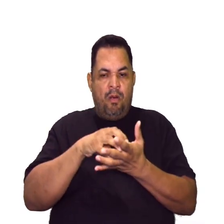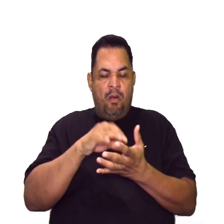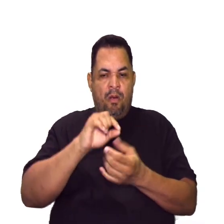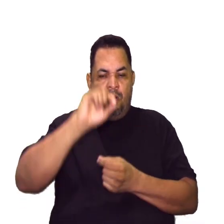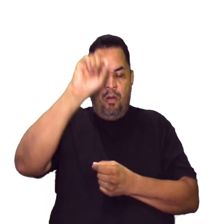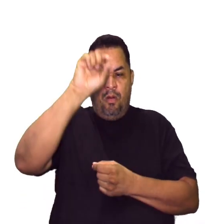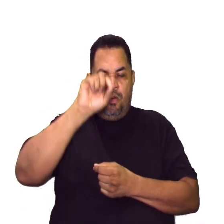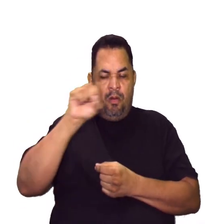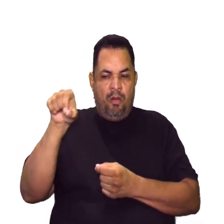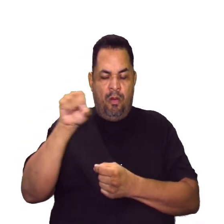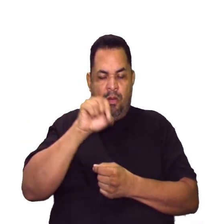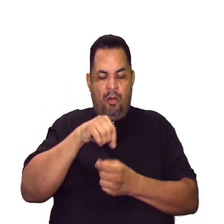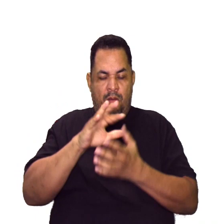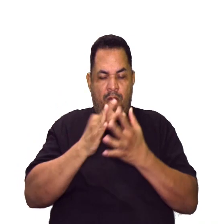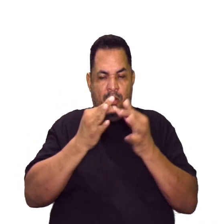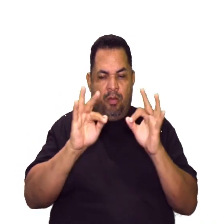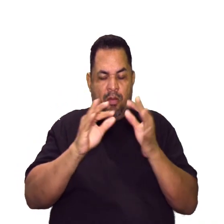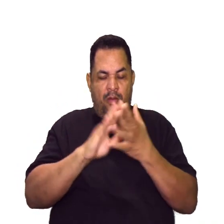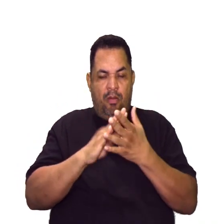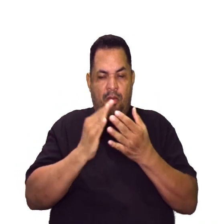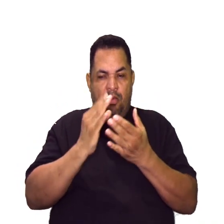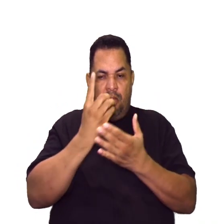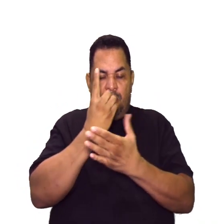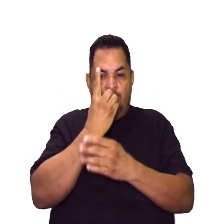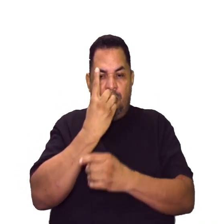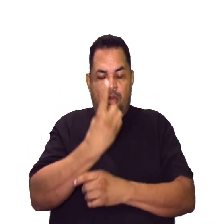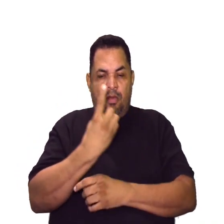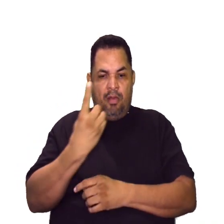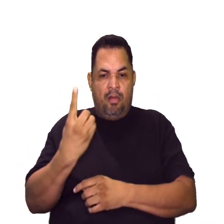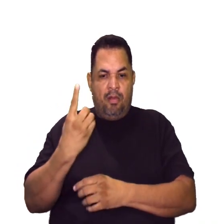ligações simples com cada cloro,